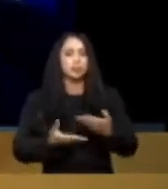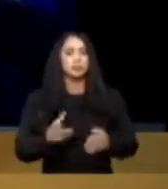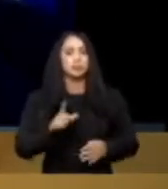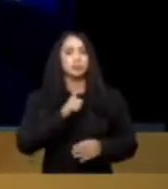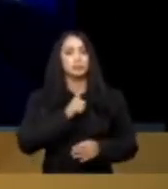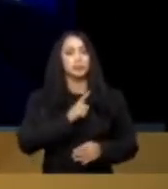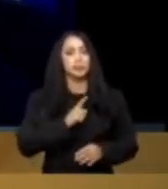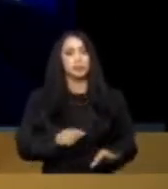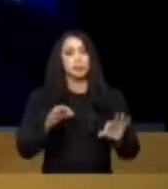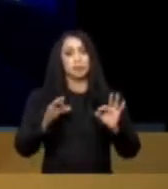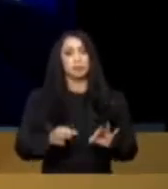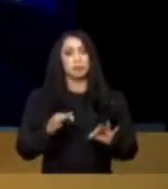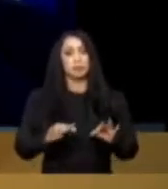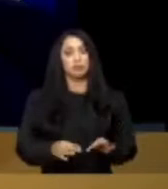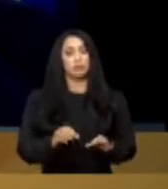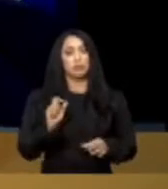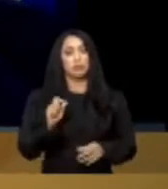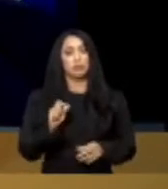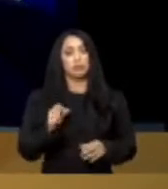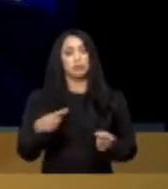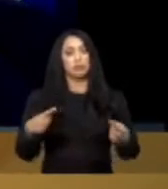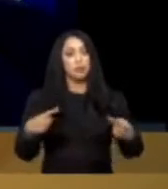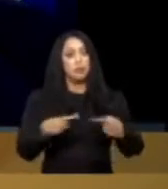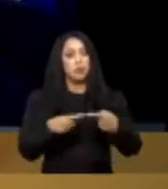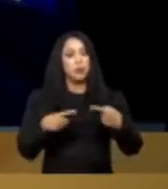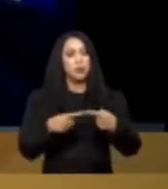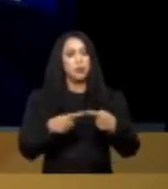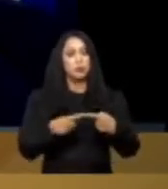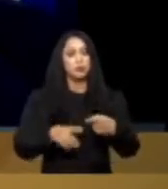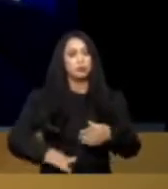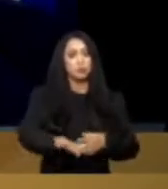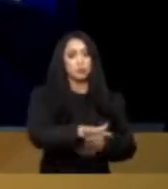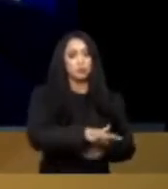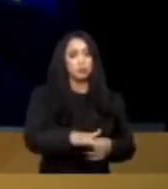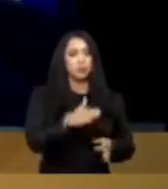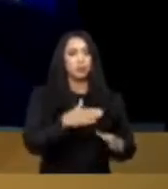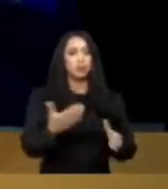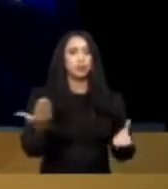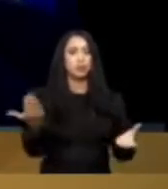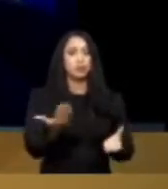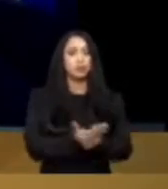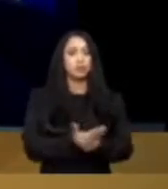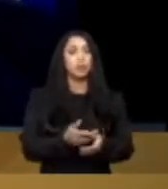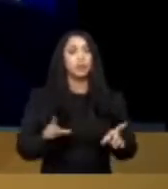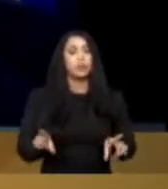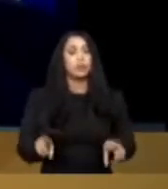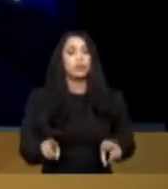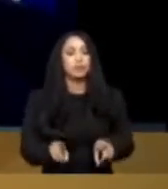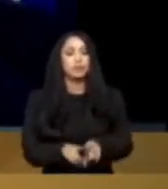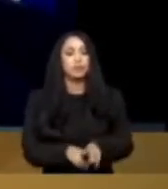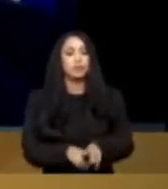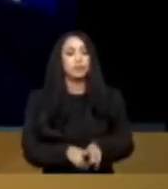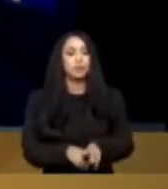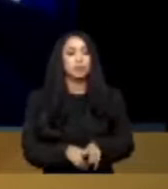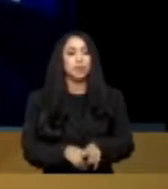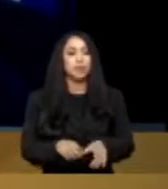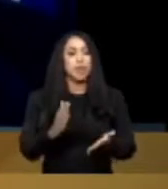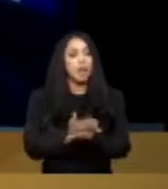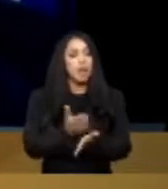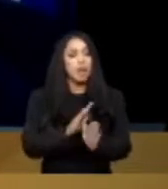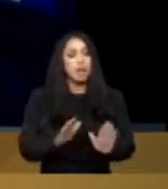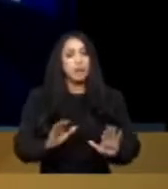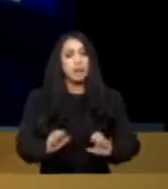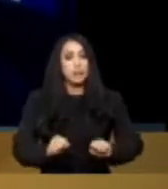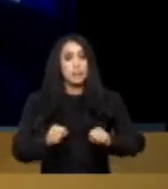que tem a garantia do seu interesse condicionado ao território da propositura da ação. Também acaba por neutralizar o regime de